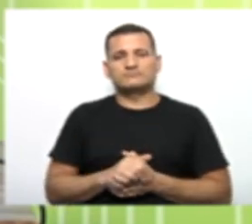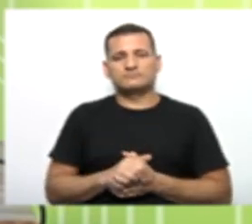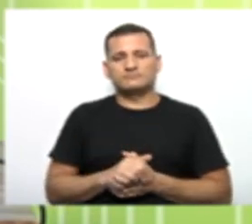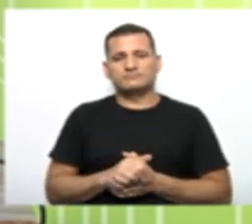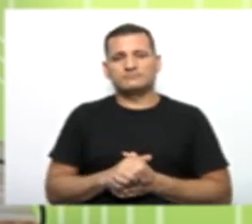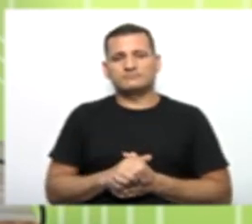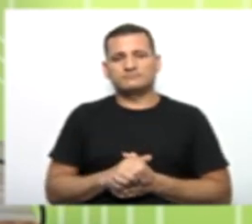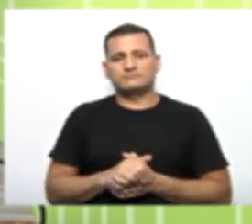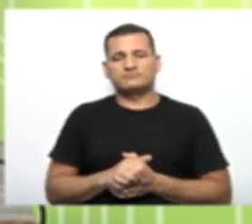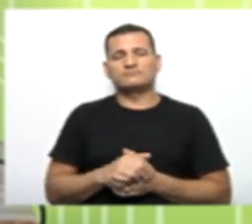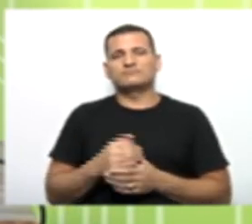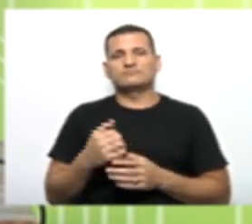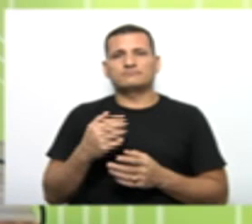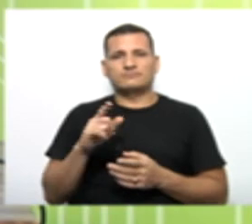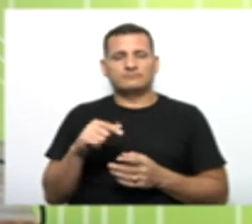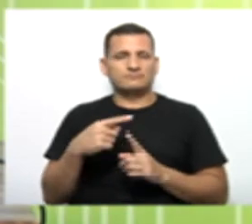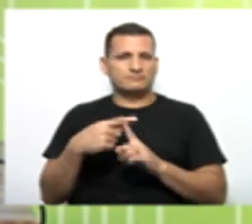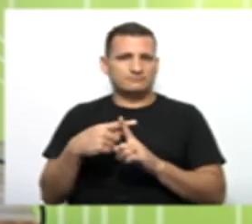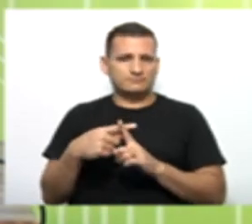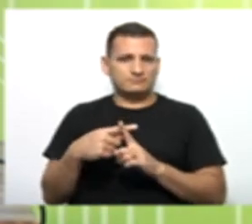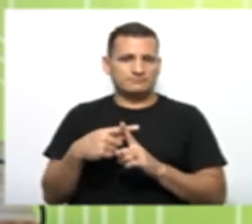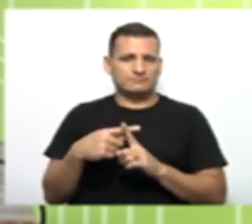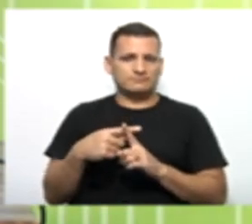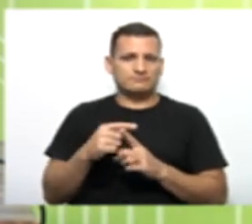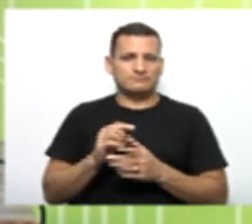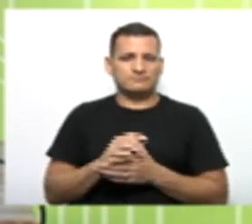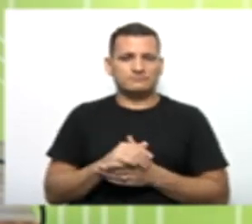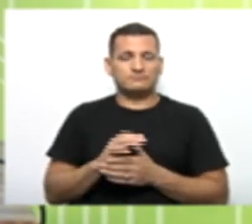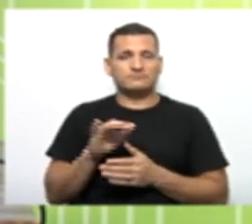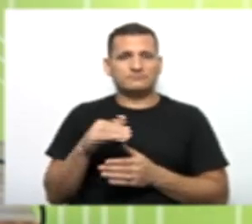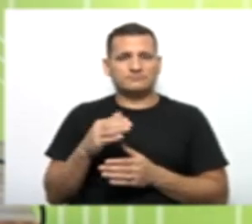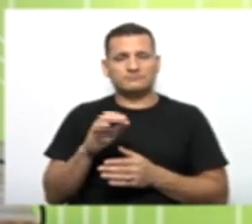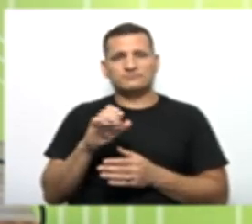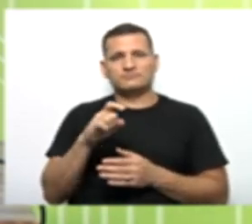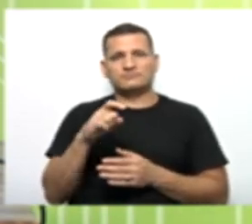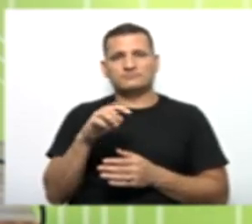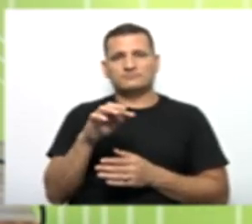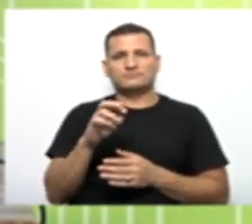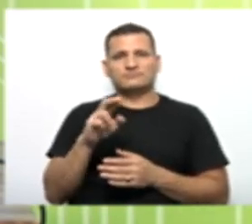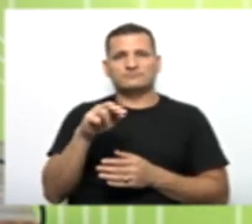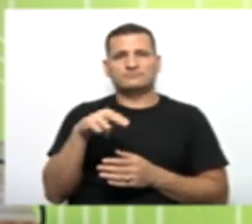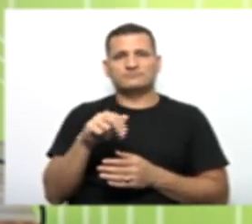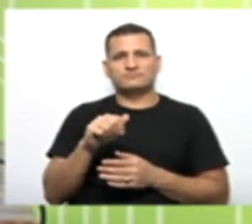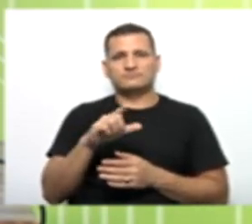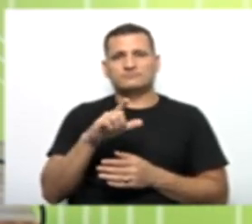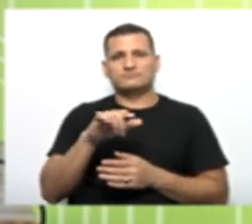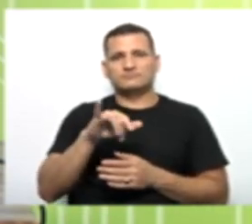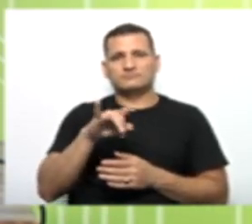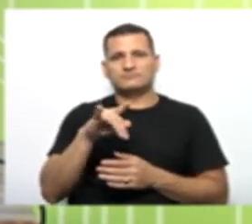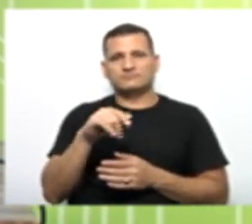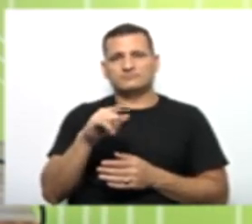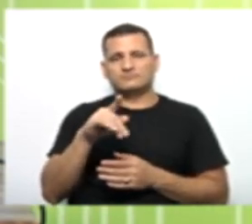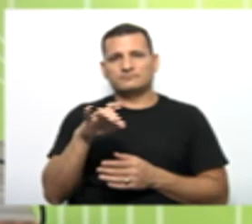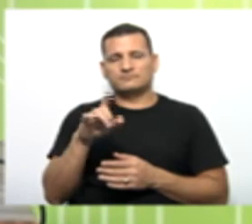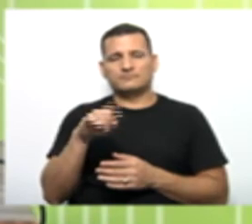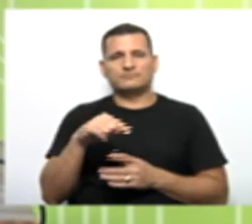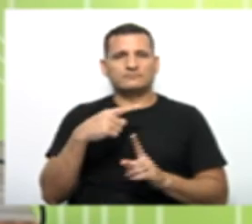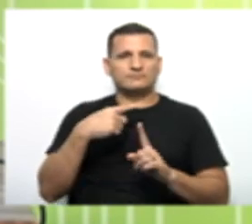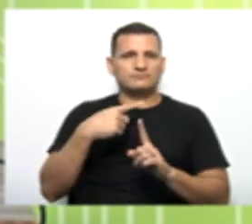é uma externalidade positiva. Então, as externalidades são aqueles custos que uma atividade pode produzir para outras